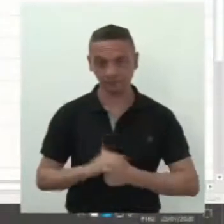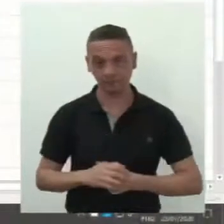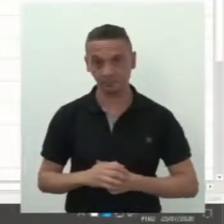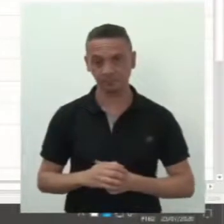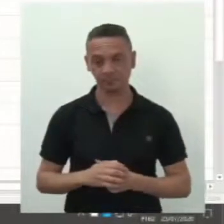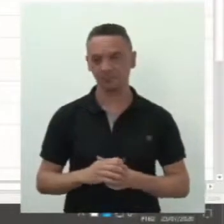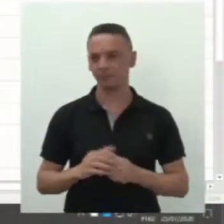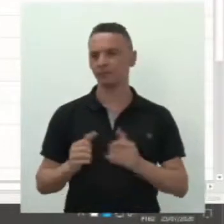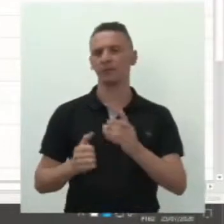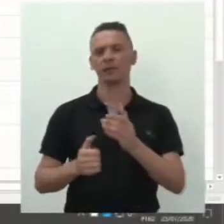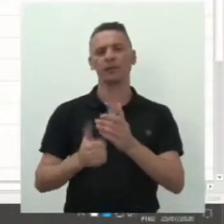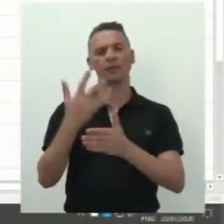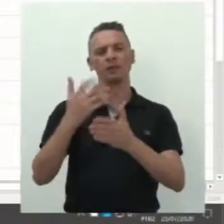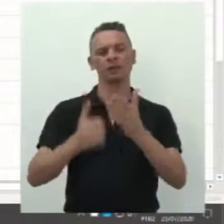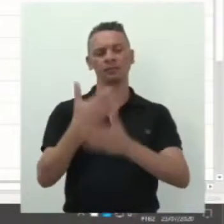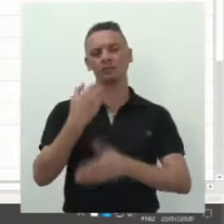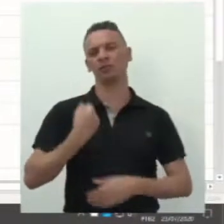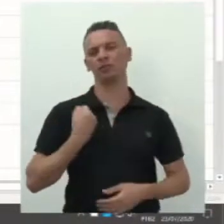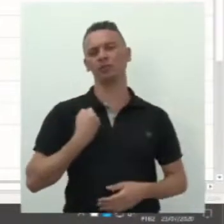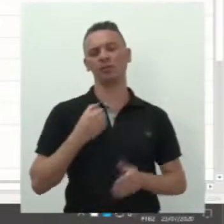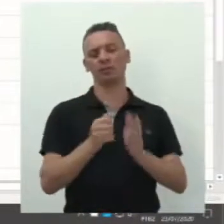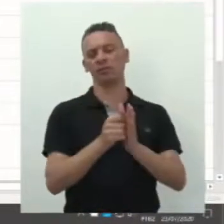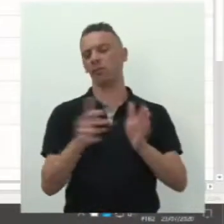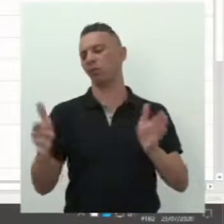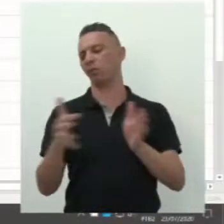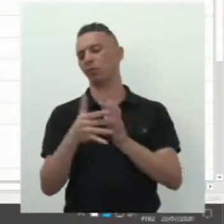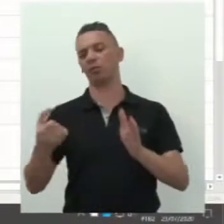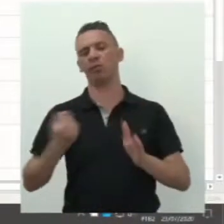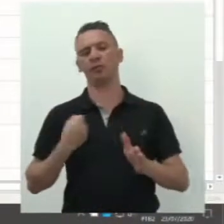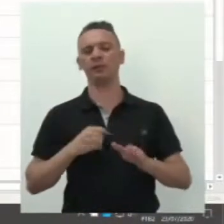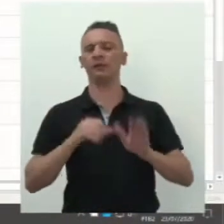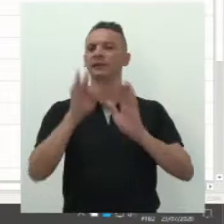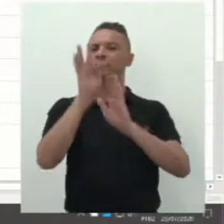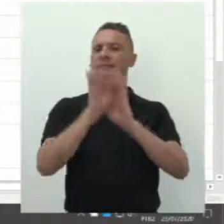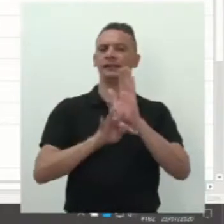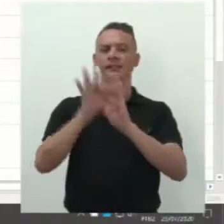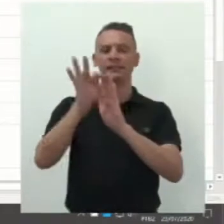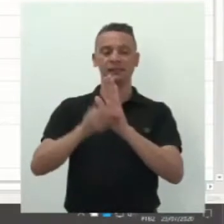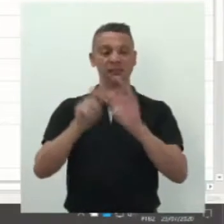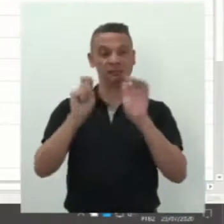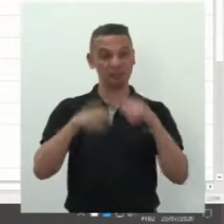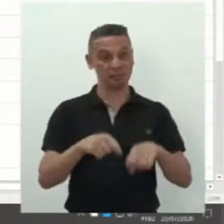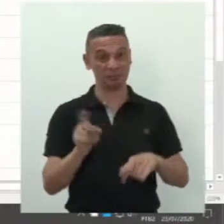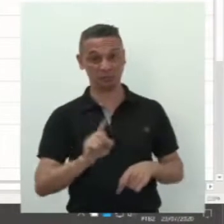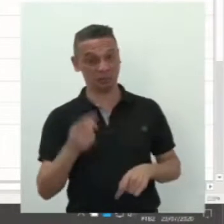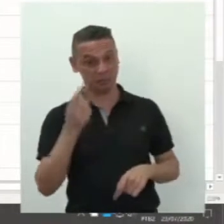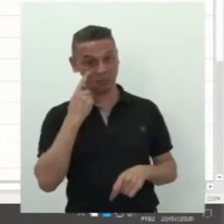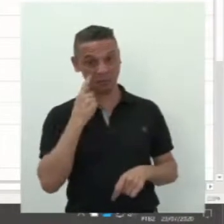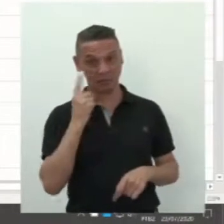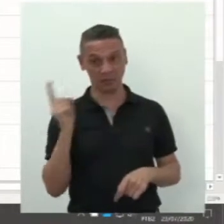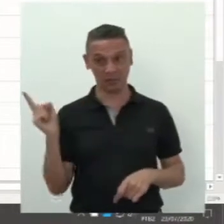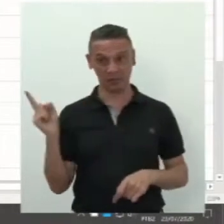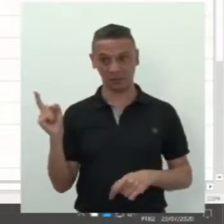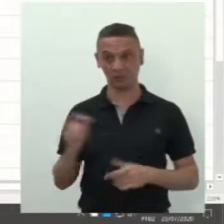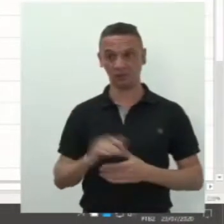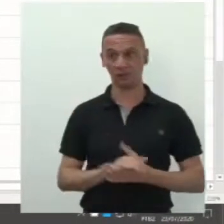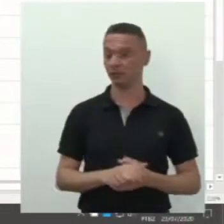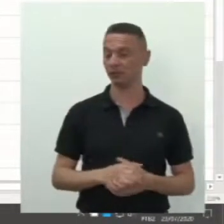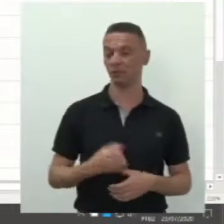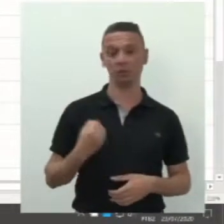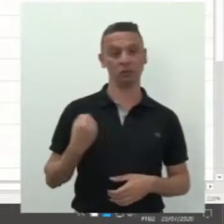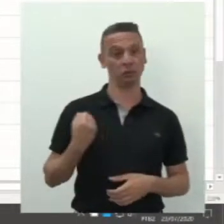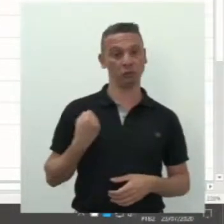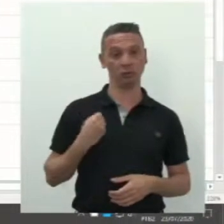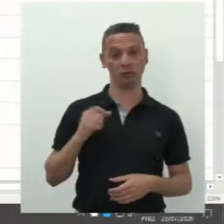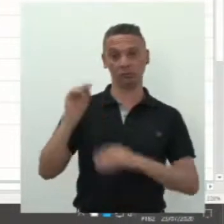vários números, né, junto com o texto, deixa eu ver, não sei nem se número ele permite isso. Ó, eu acho que não, número você coloca,